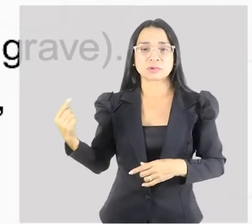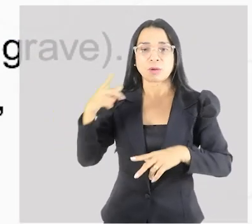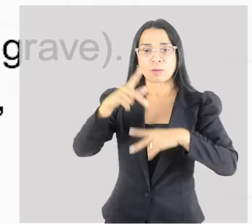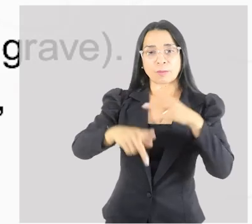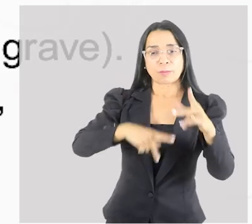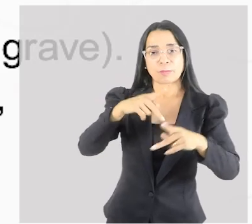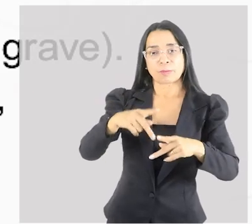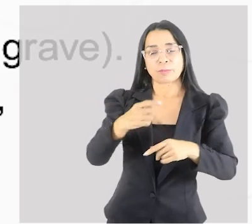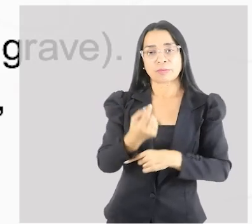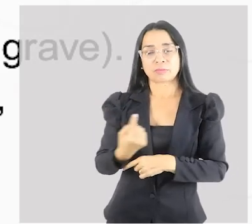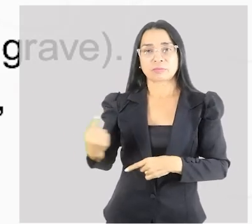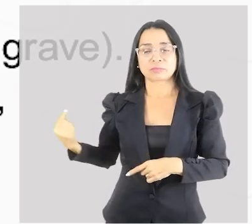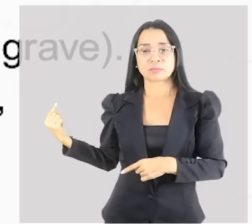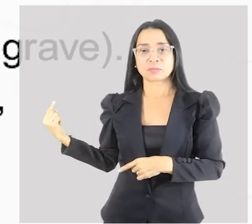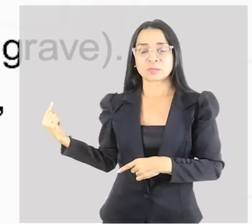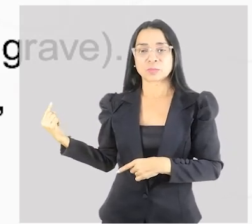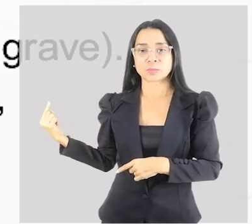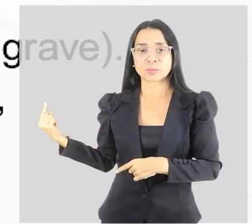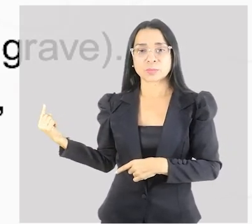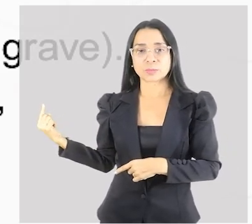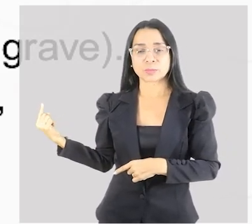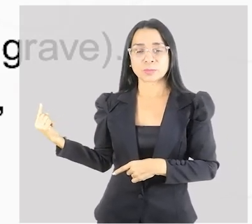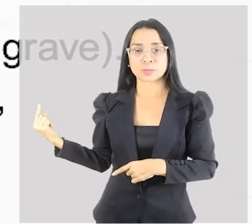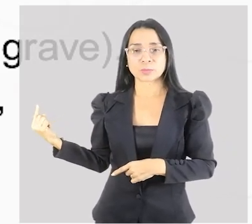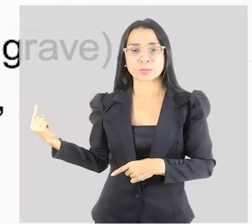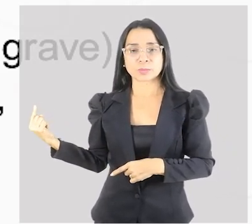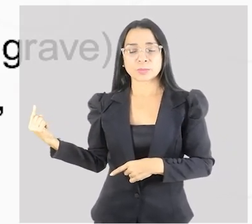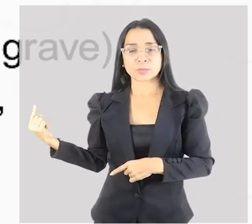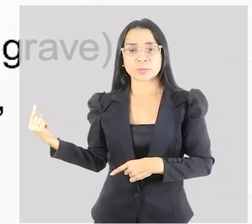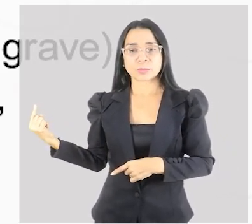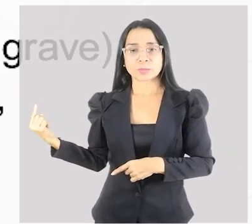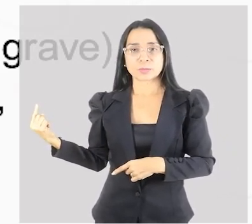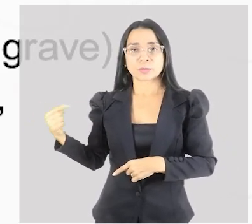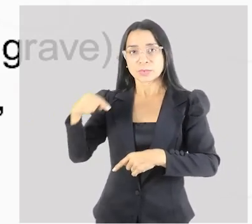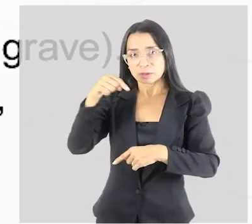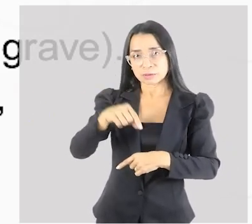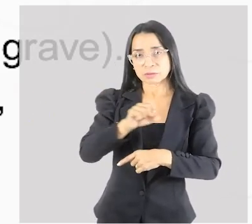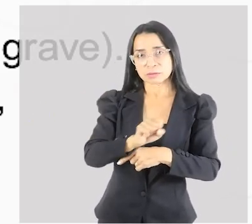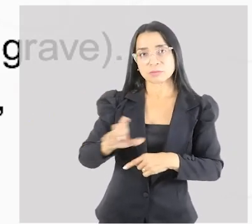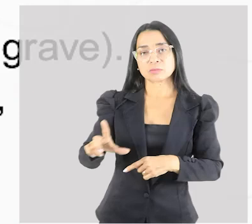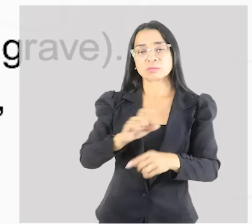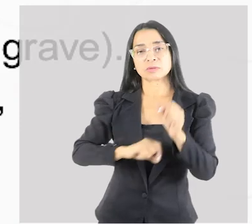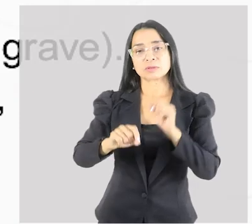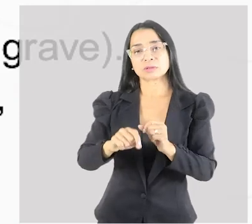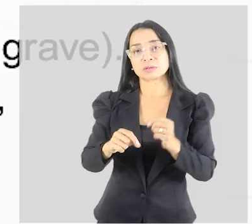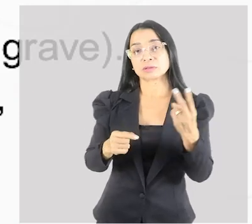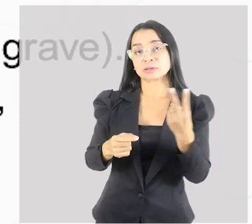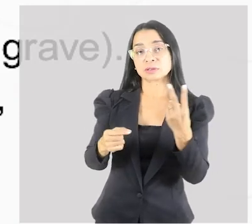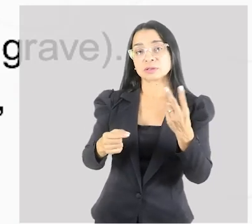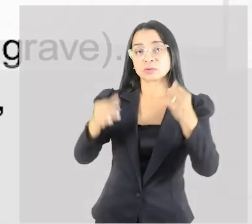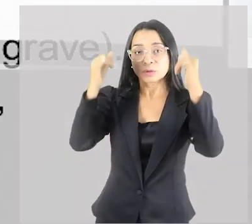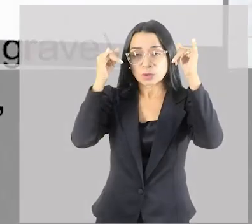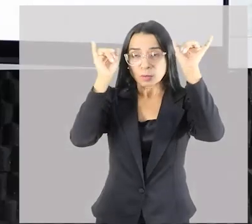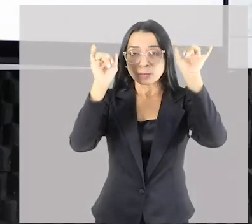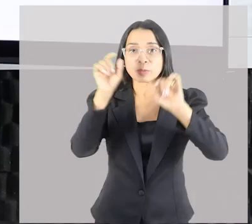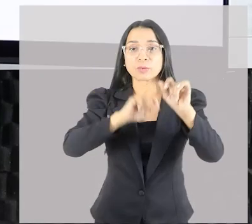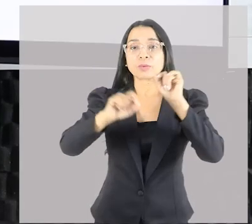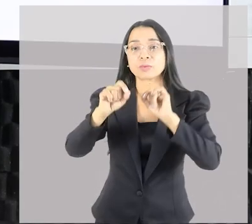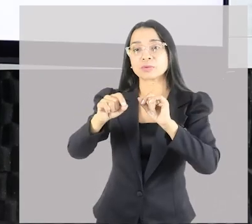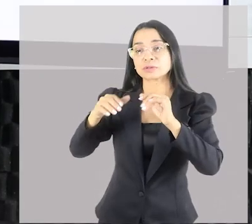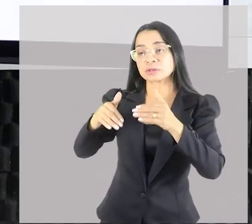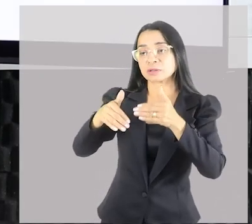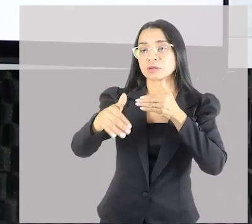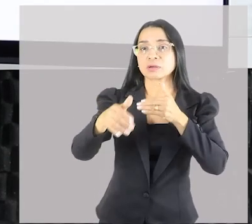popular em número de grupos surgidos em São Luís e tem uma influência indígena em São Luís. Tem 2 bois aqui em São Luís que saem na frente